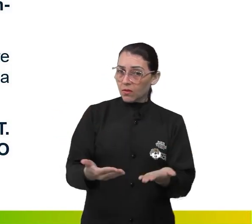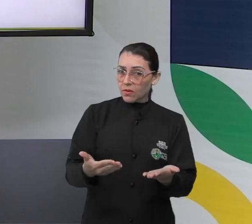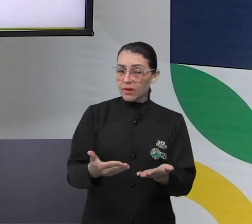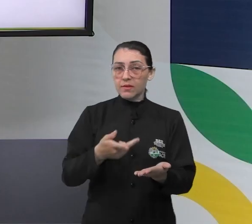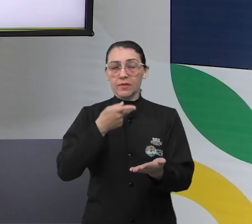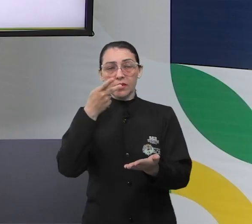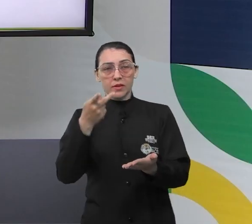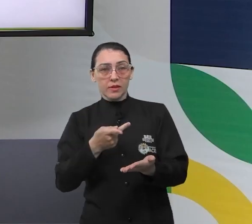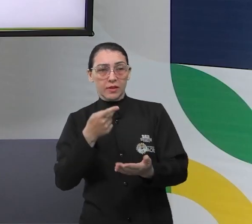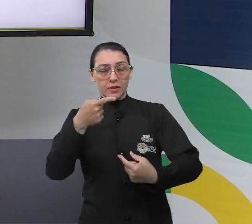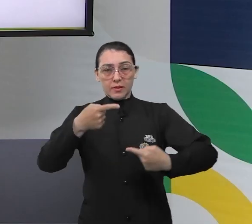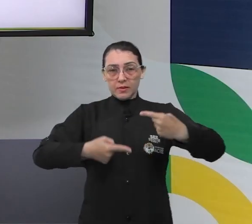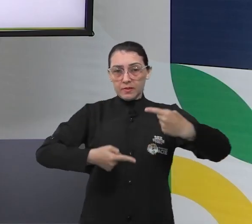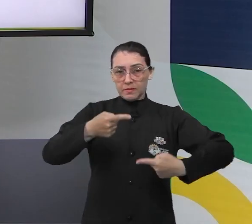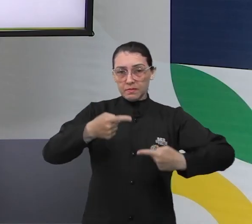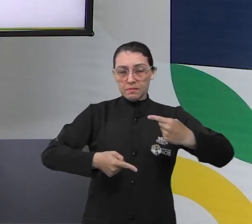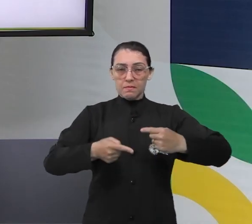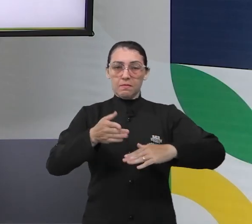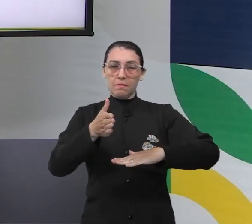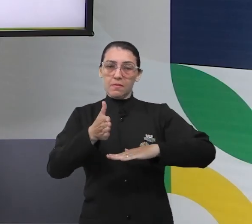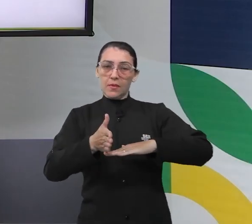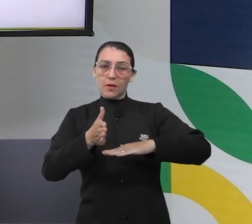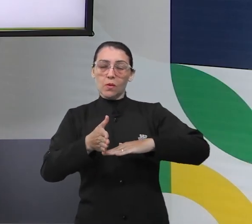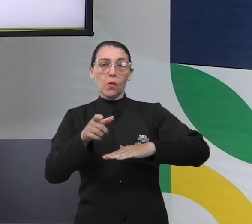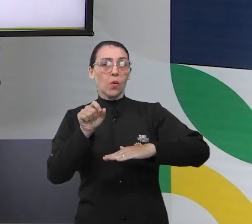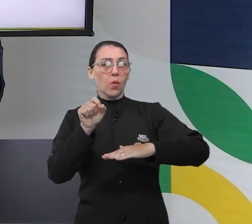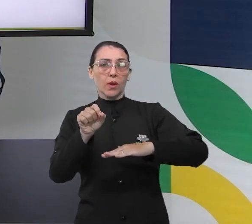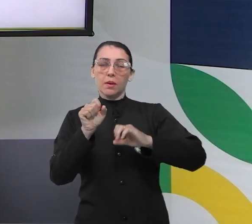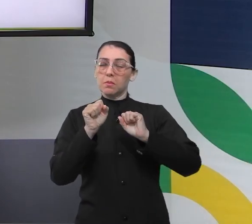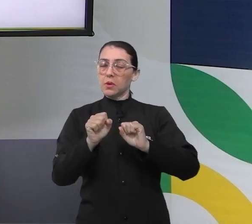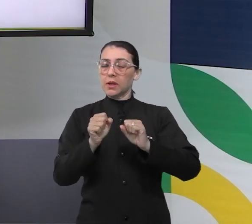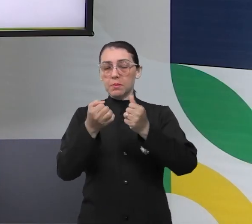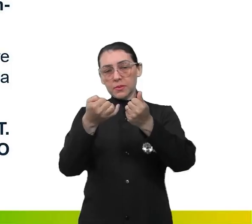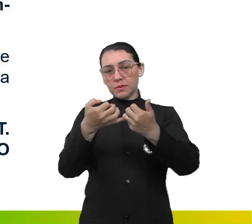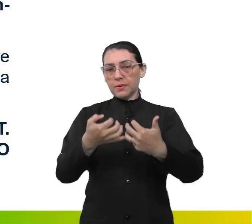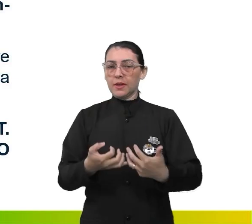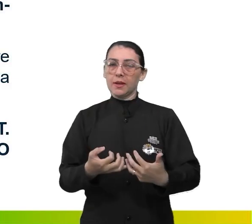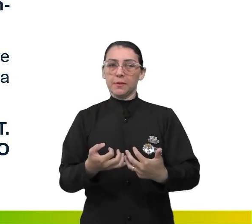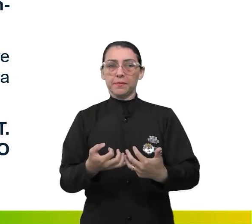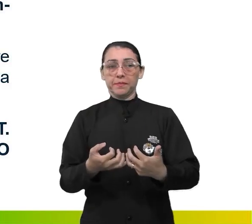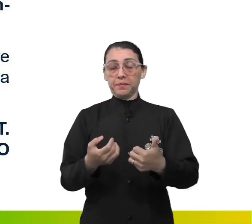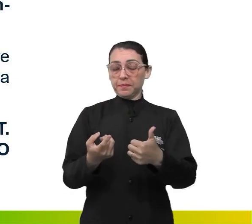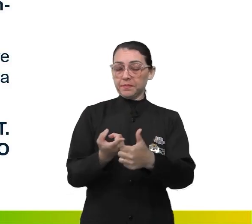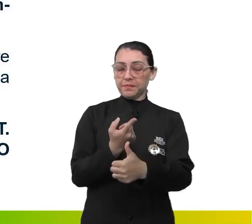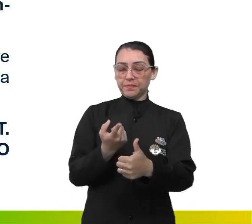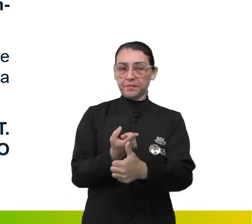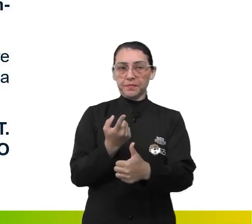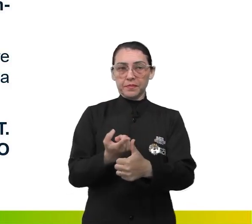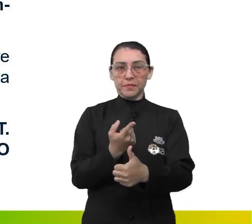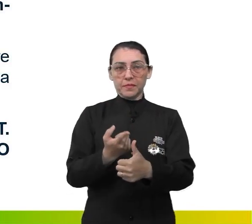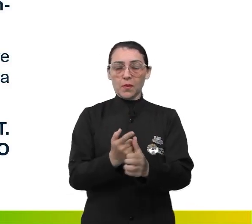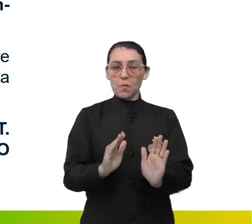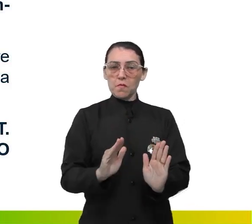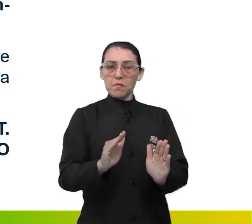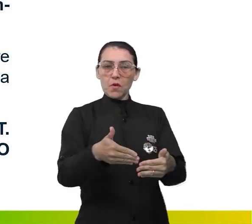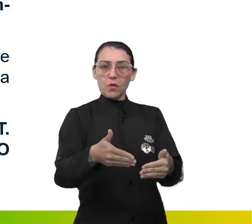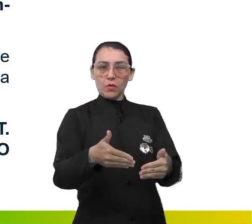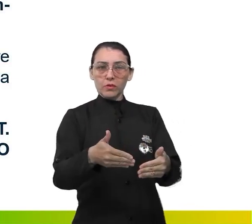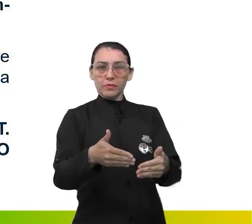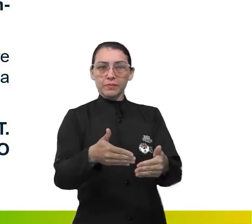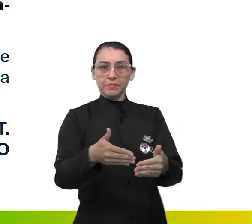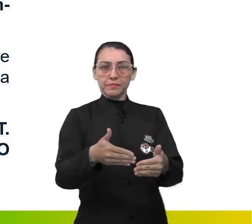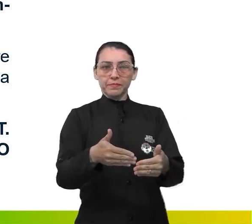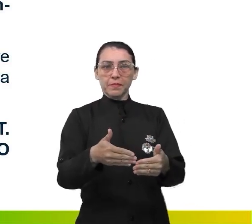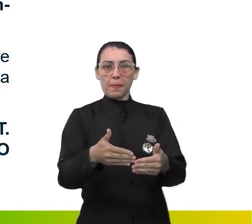falando da política moderna, o que nós podemos afirmar? Em primeiro lugar, o foco. Então,